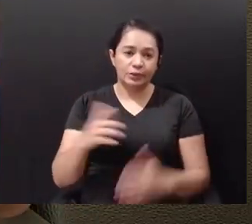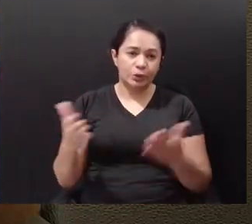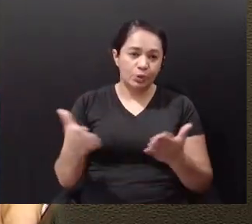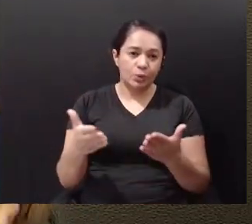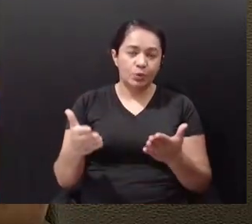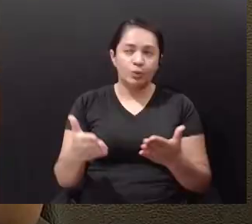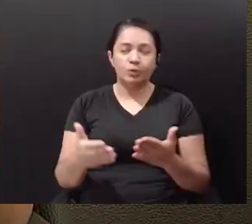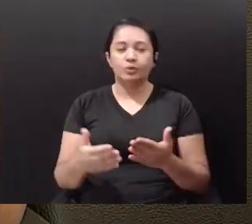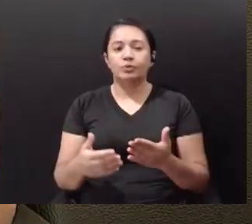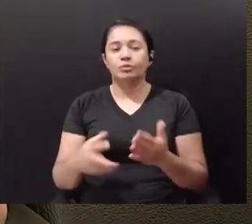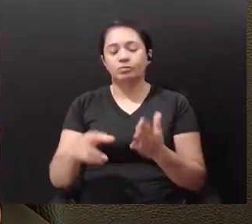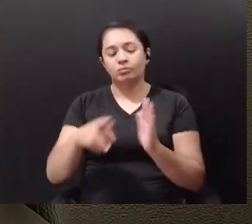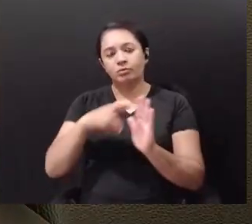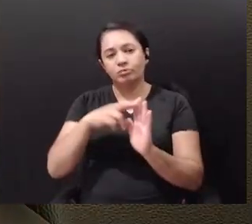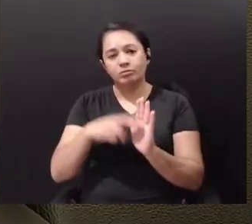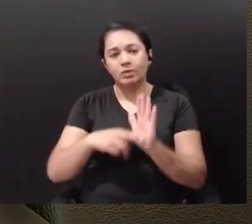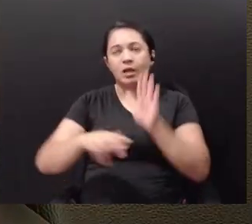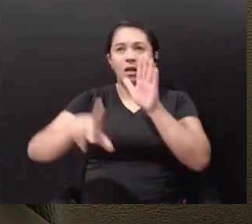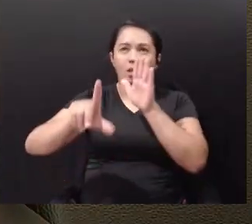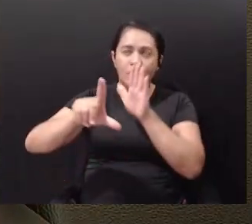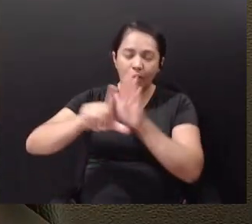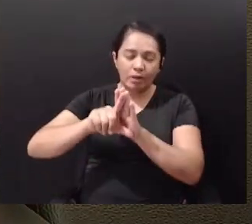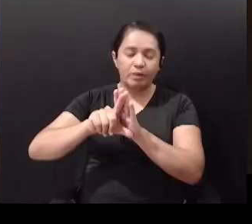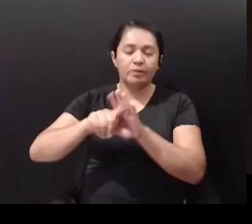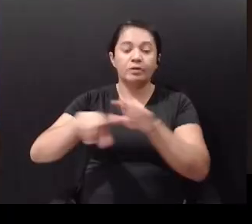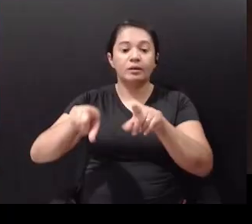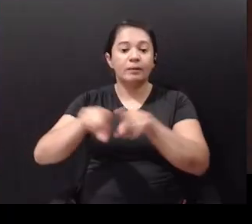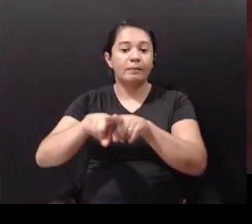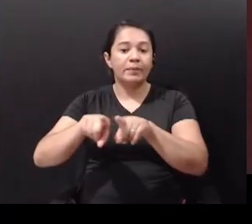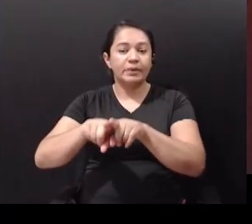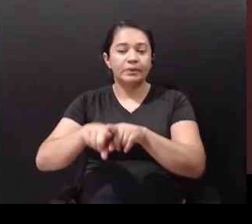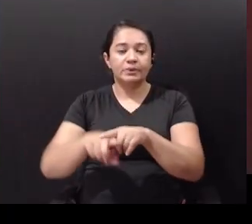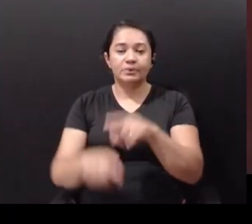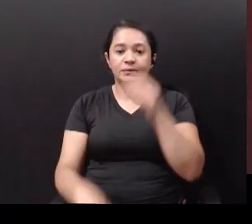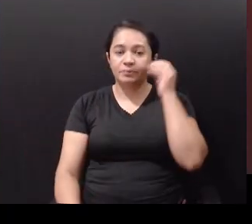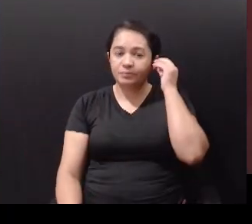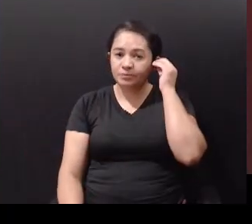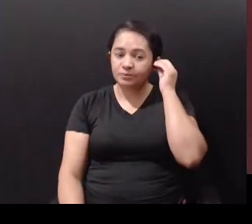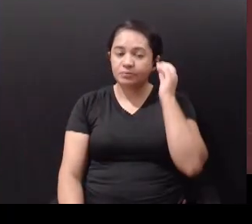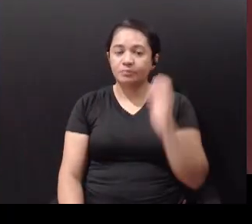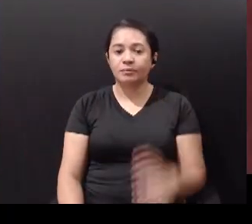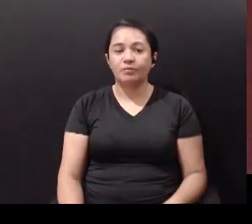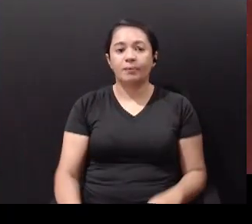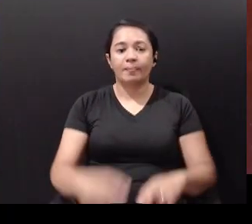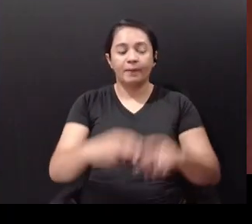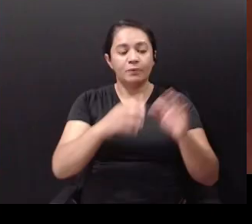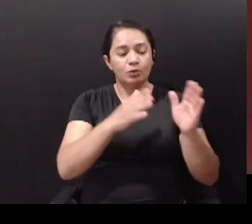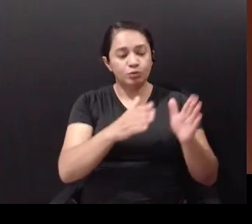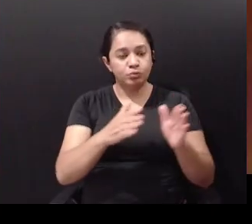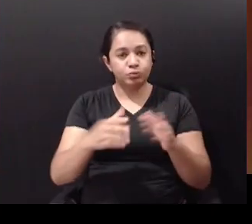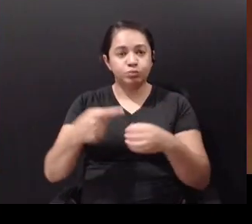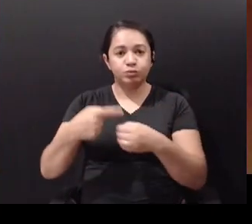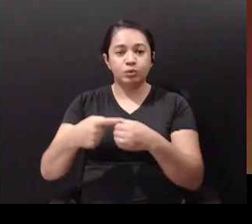resoluções e leis, e então o funcionamento da cidade passa a ser